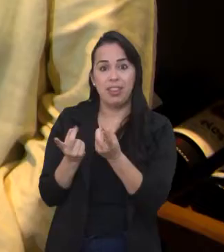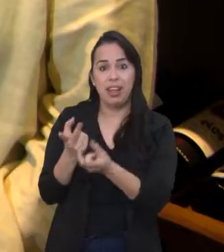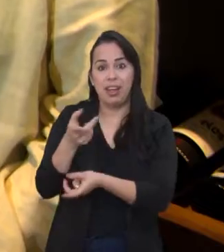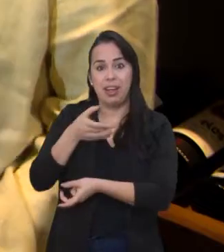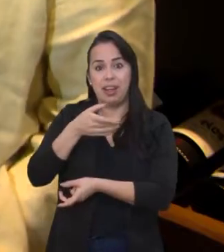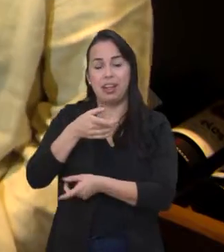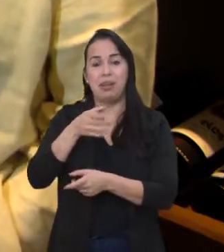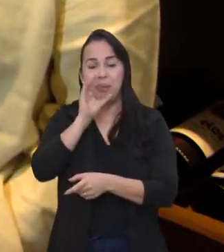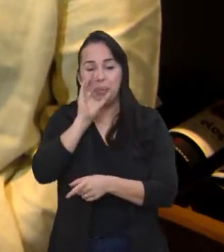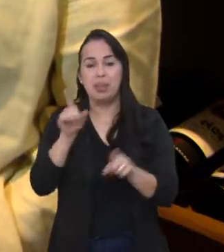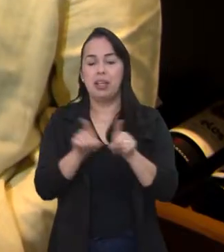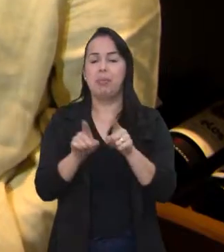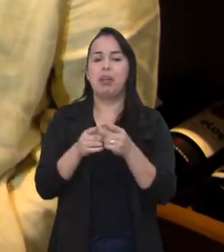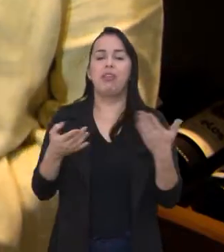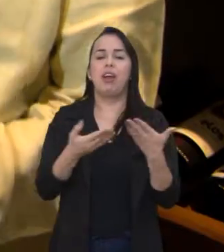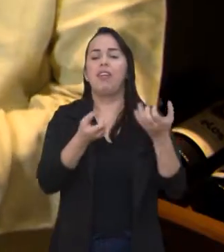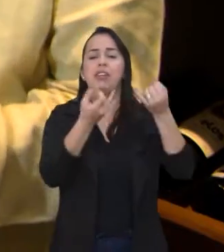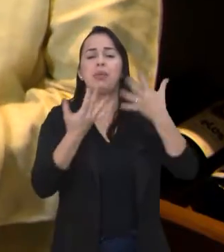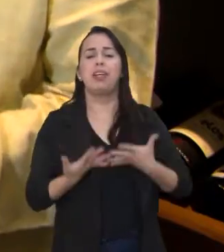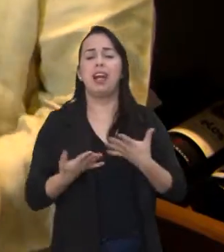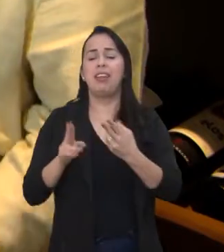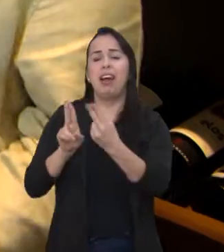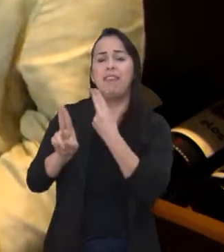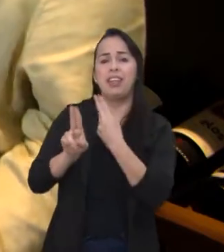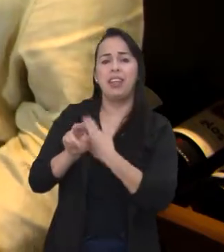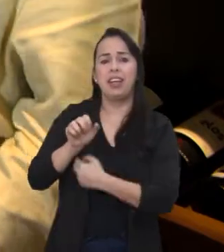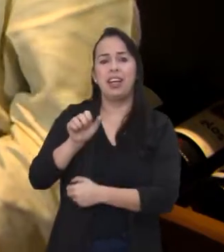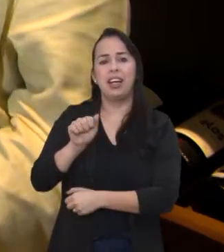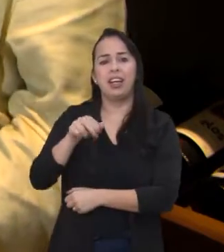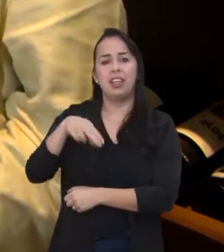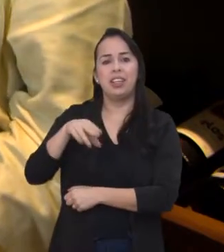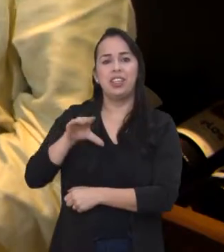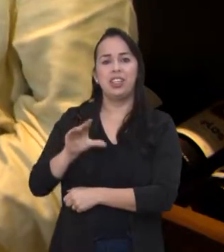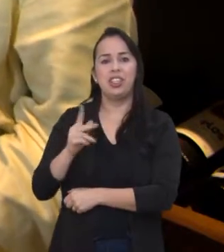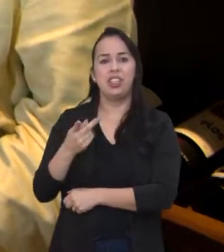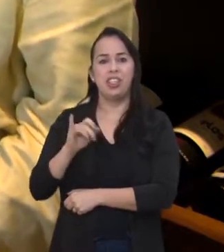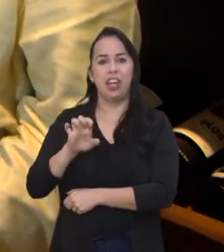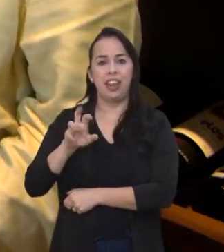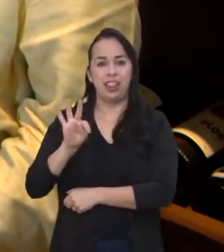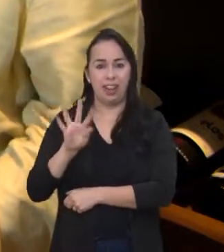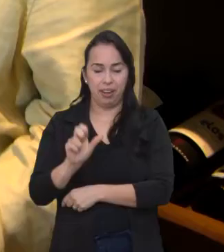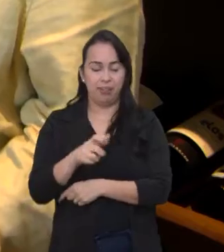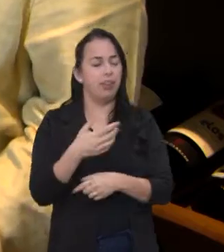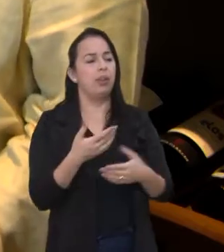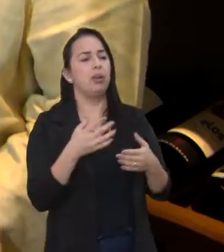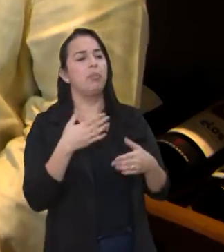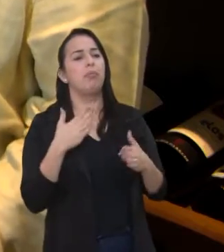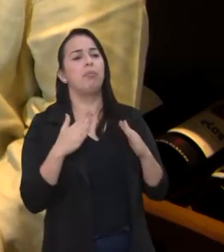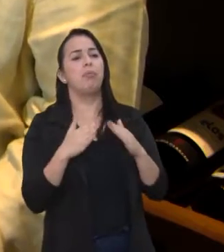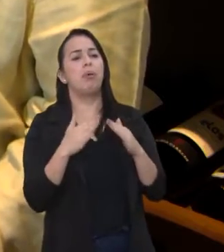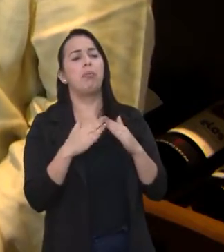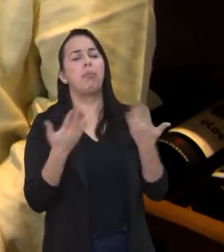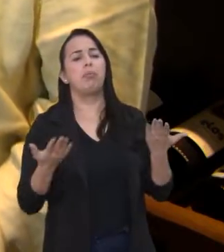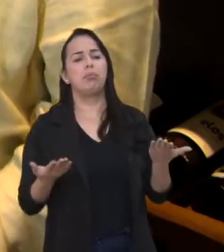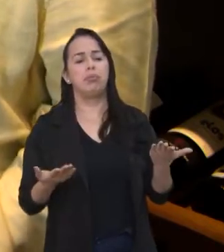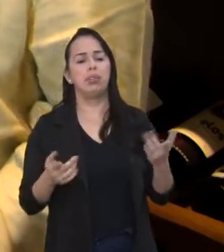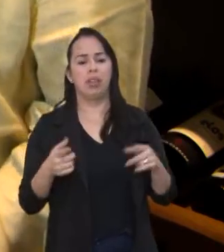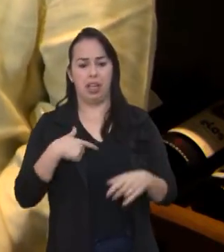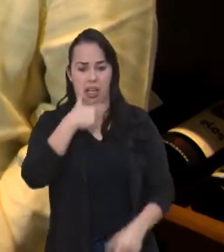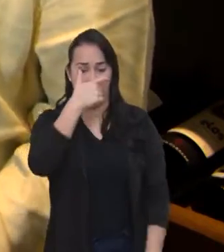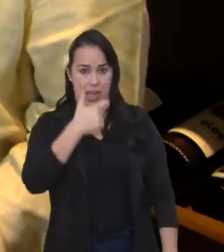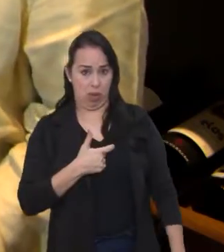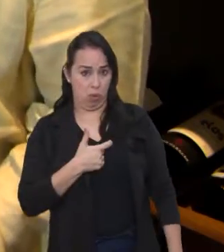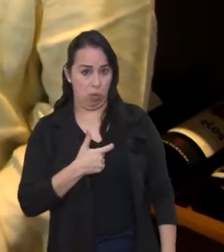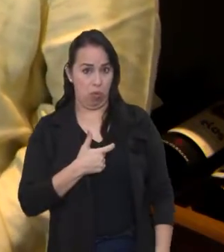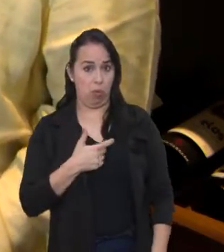Avenida Anchieta e seus pontos de encontro. Renata, há quanto tempo você está aqui na Esplanada? Eu estou aqui, Renata, há